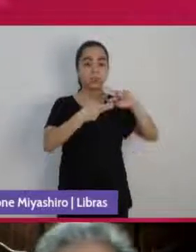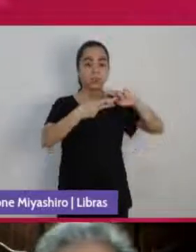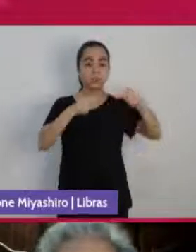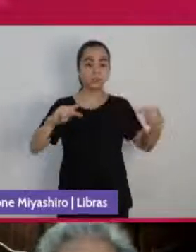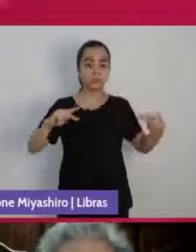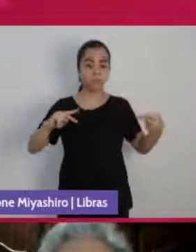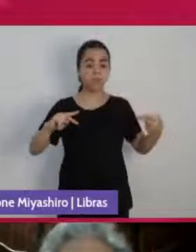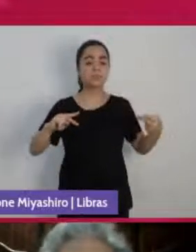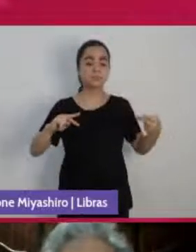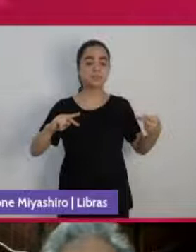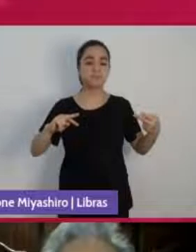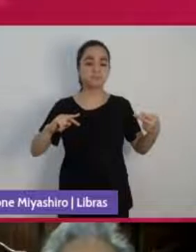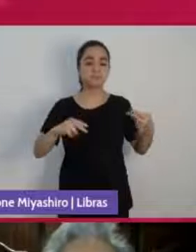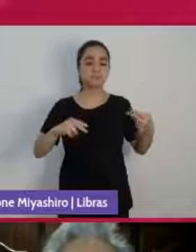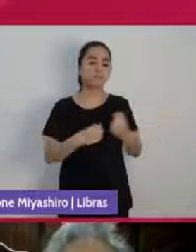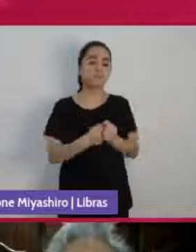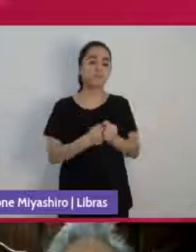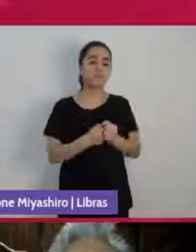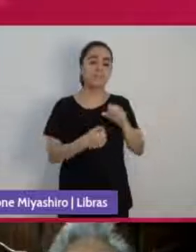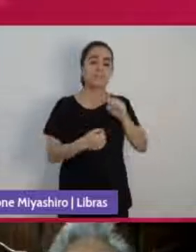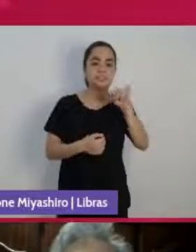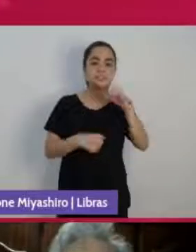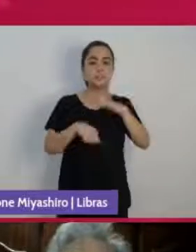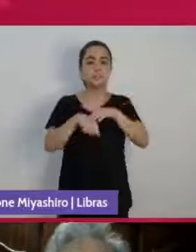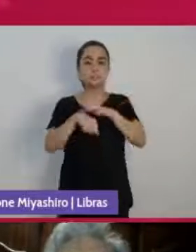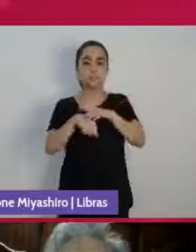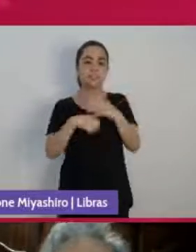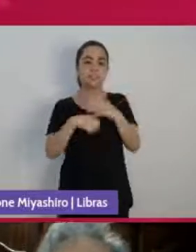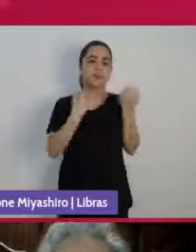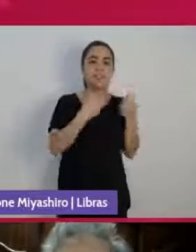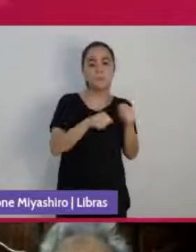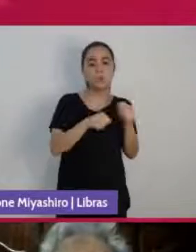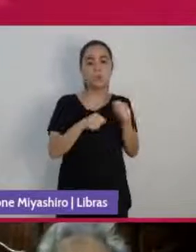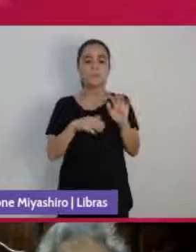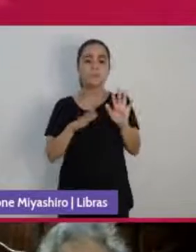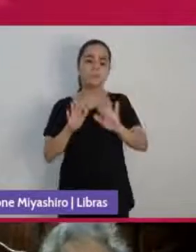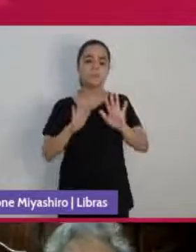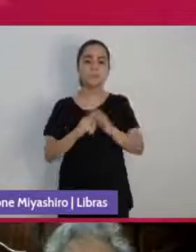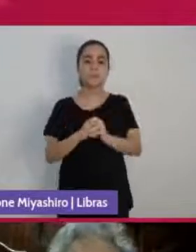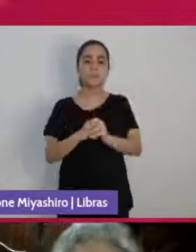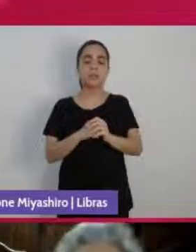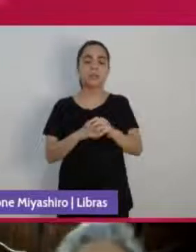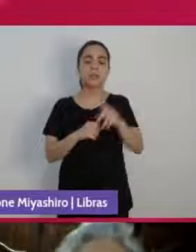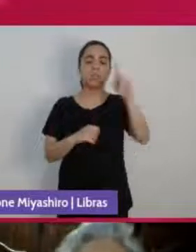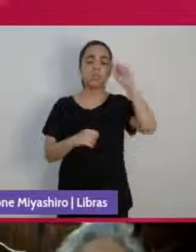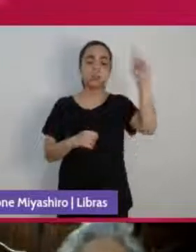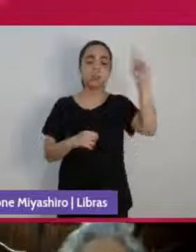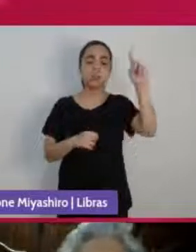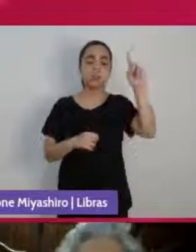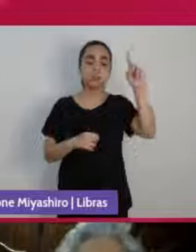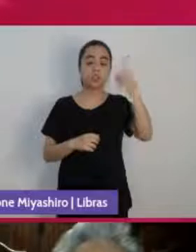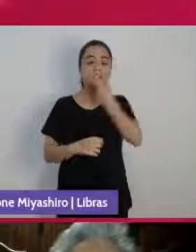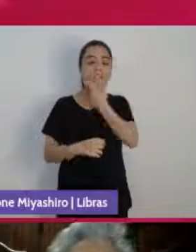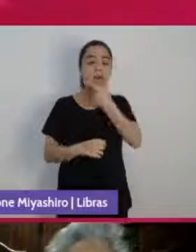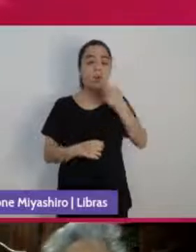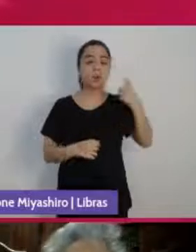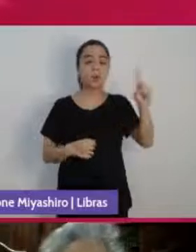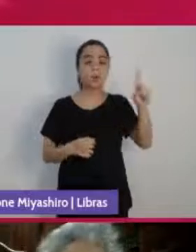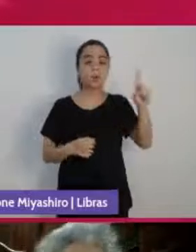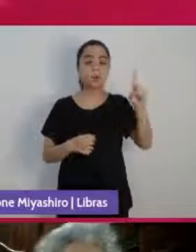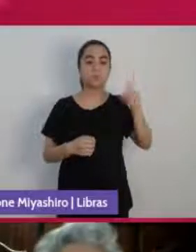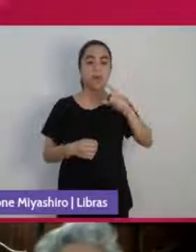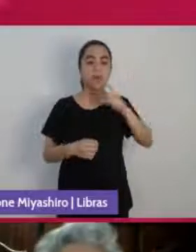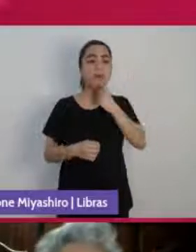a chance do câncer de mama, a data da última menstruação. Por quê? O ideal com o exame